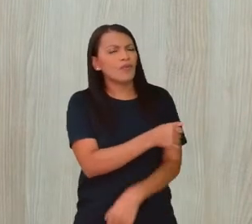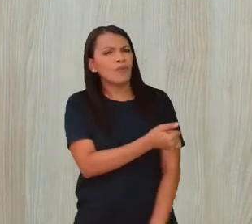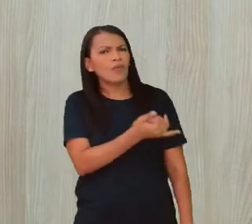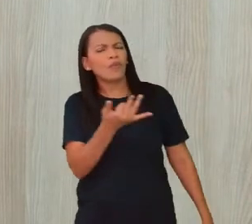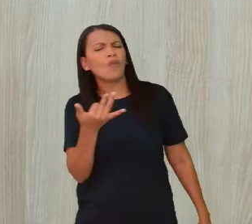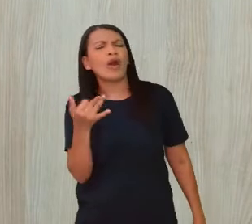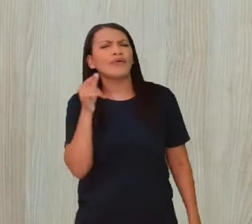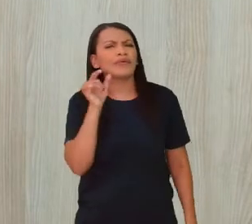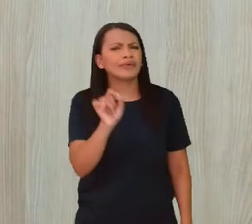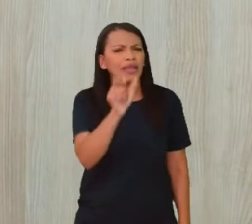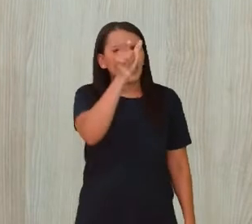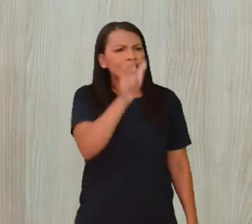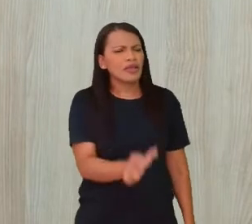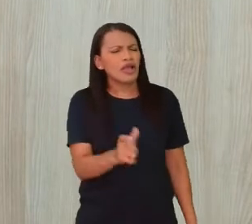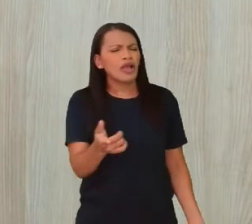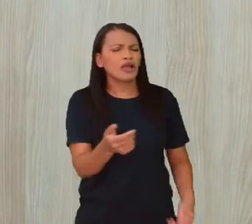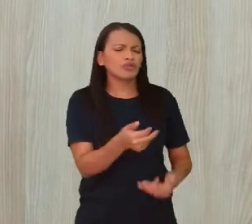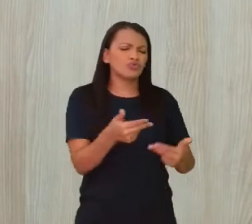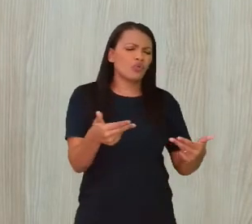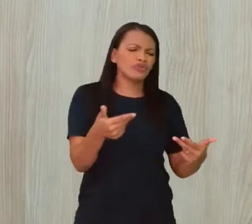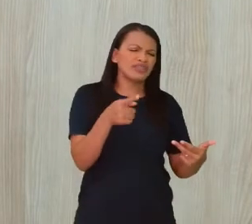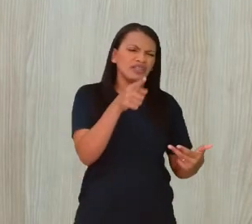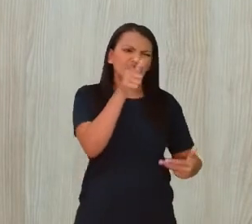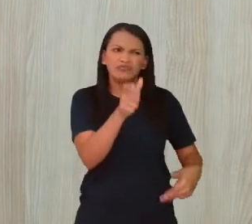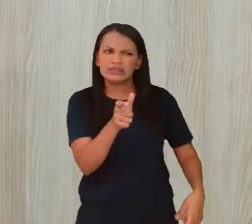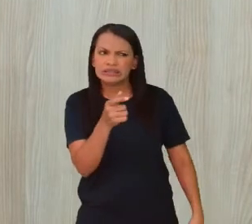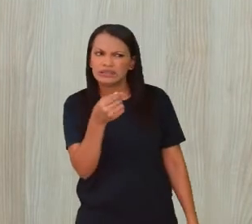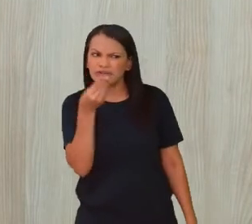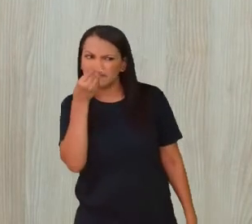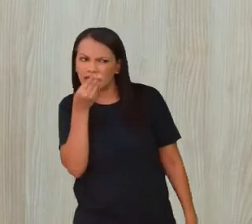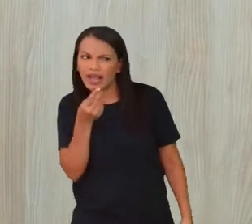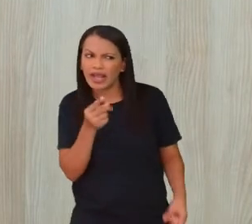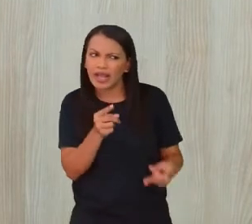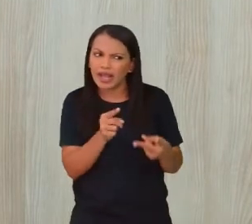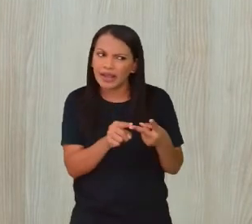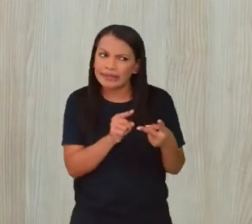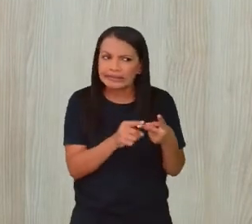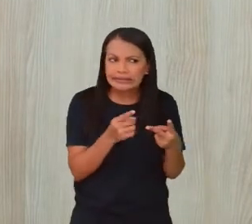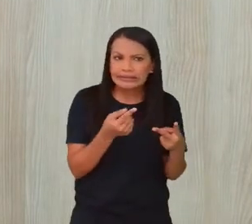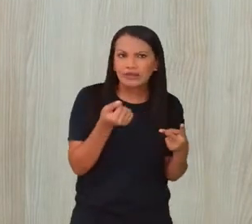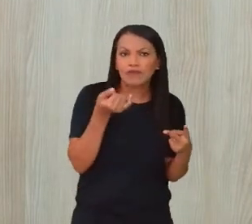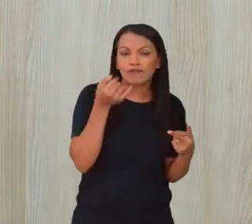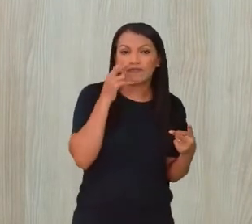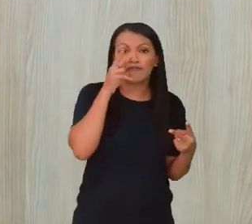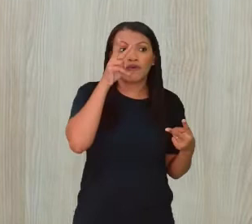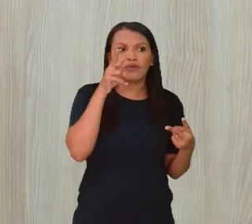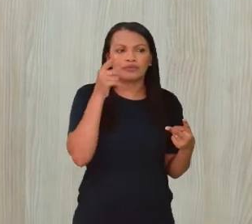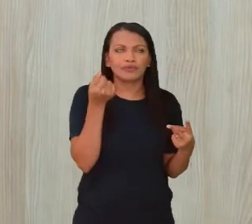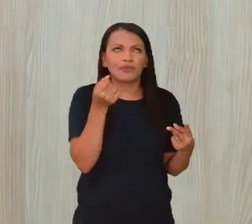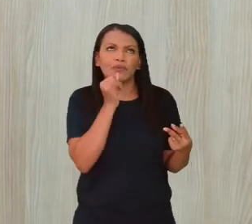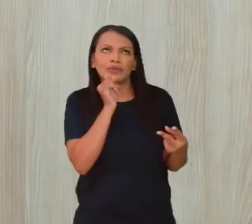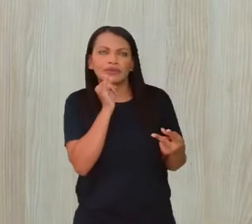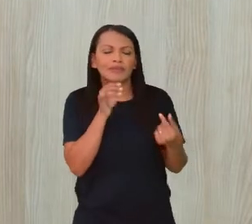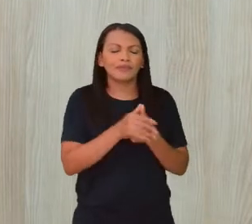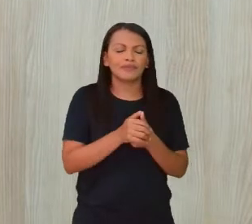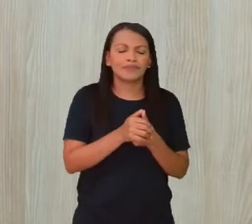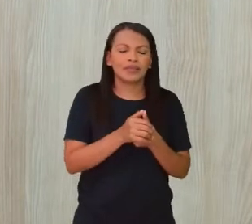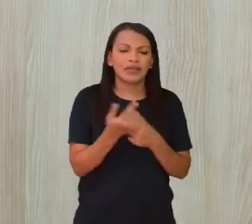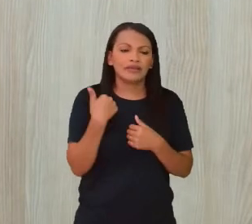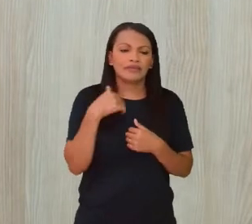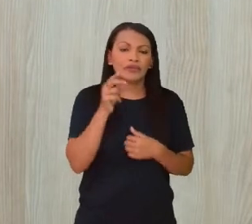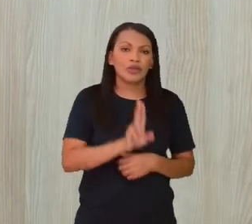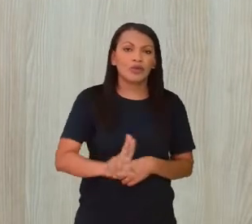pontos fracos daquele oponente, né? Será que ele utiliza mais um lado do corpo, o lado direito,